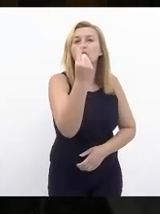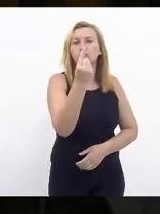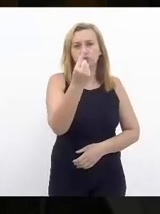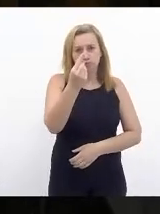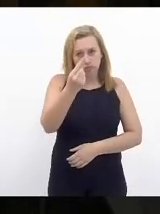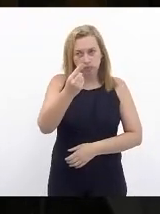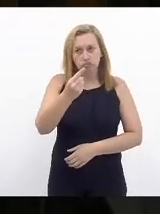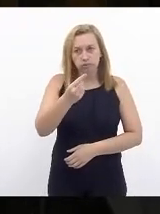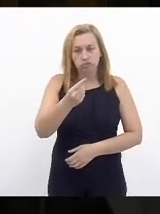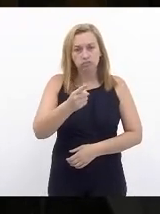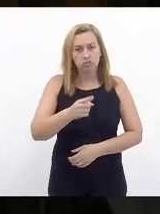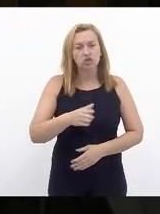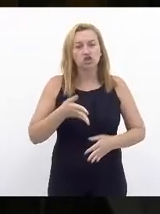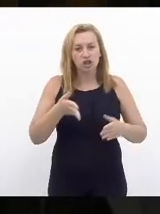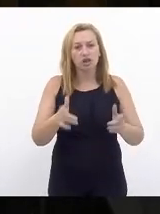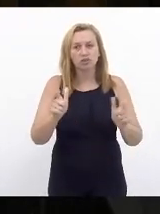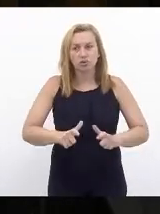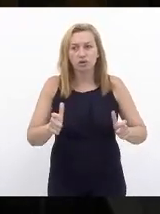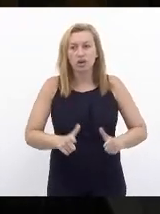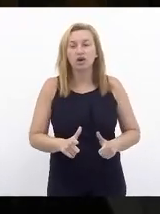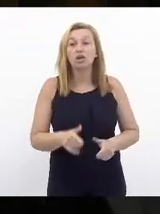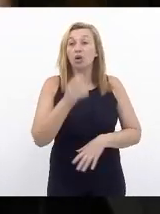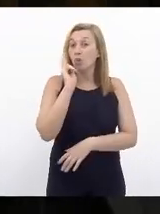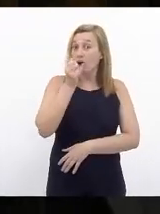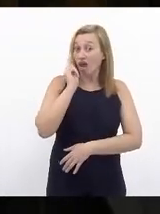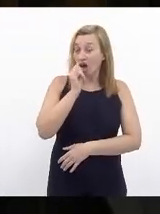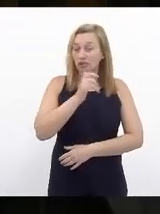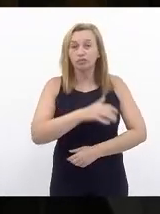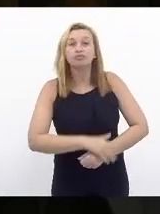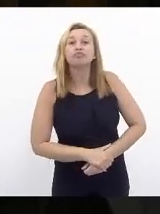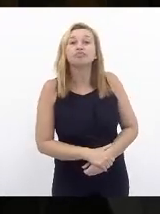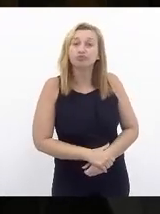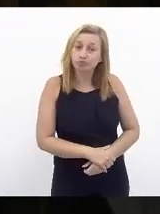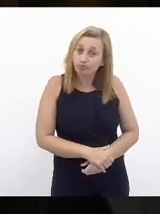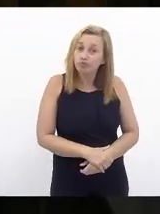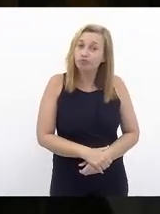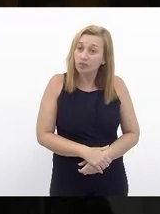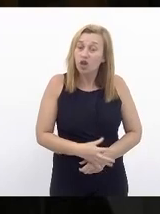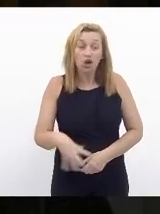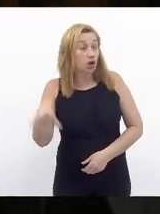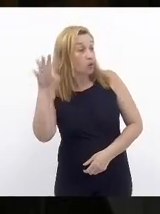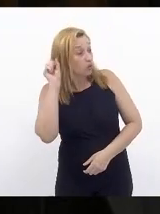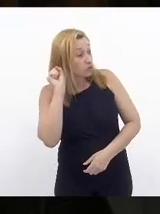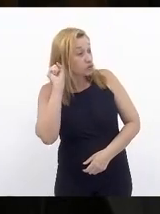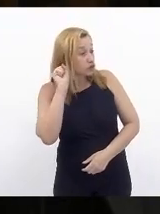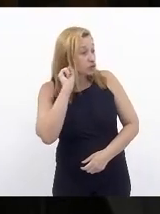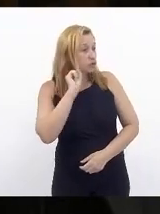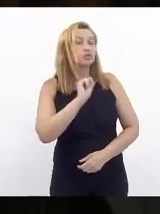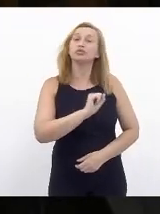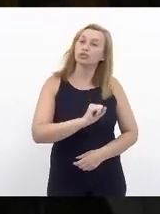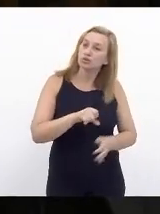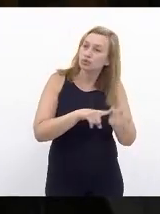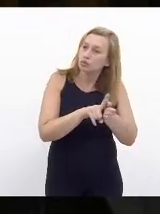pacientes que chegavam naquela unidade. E os relatos que eu